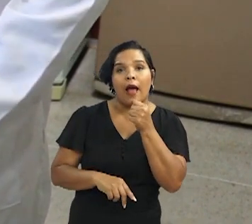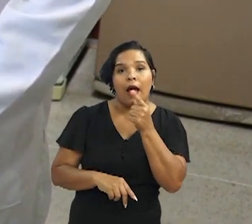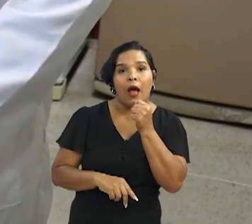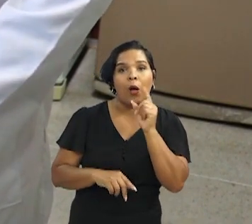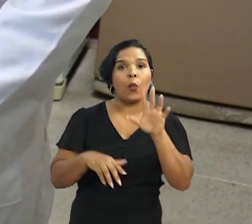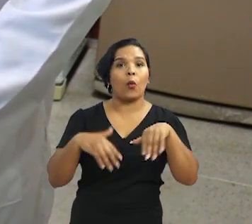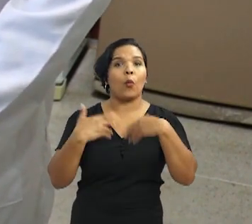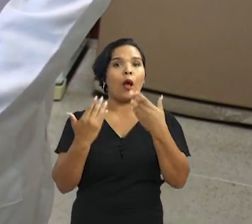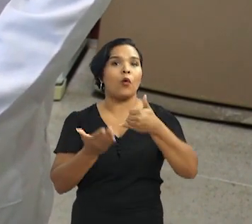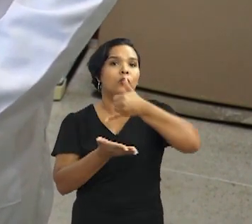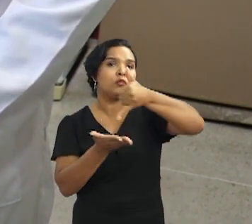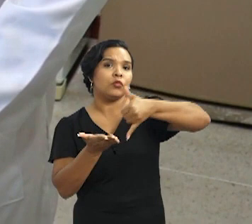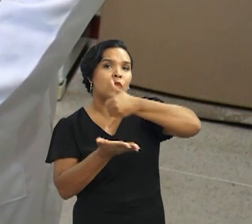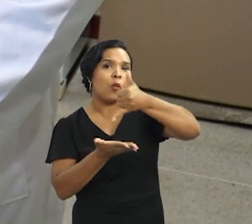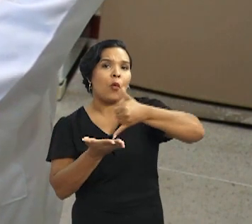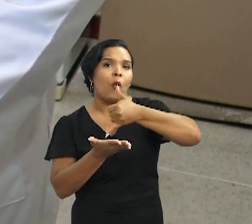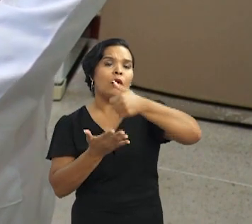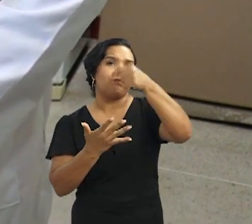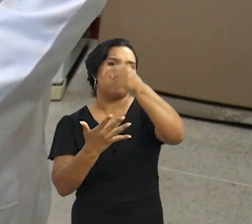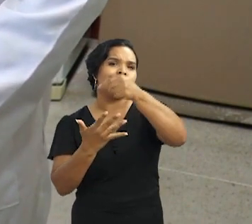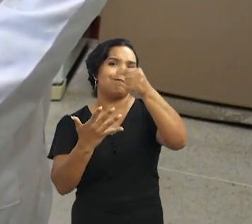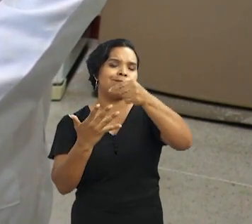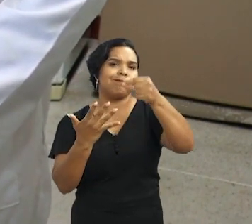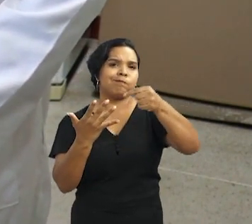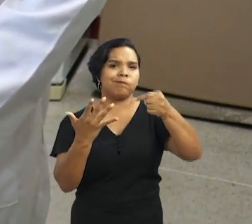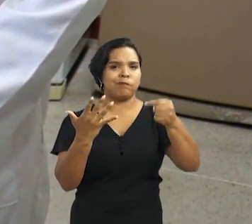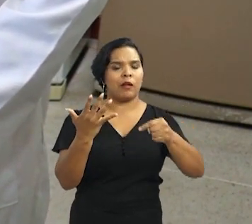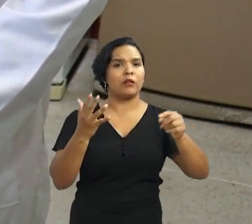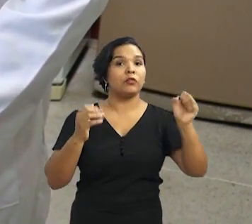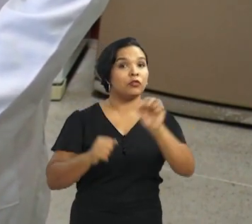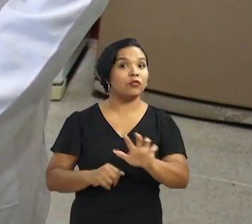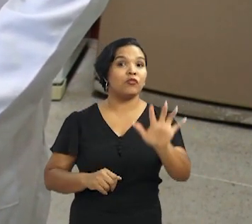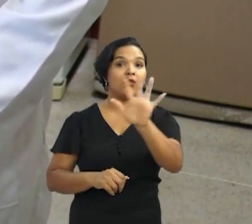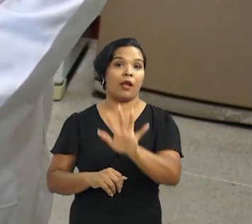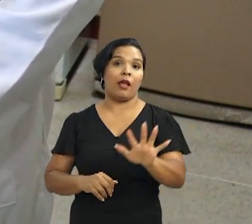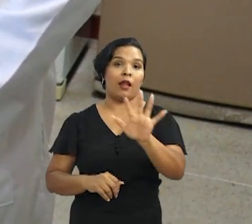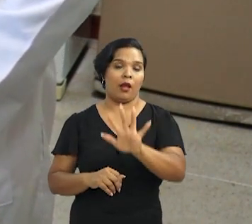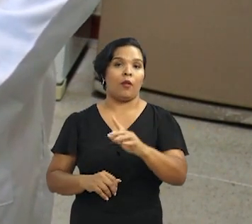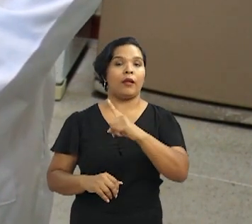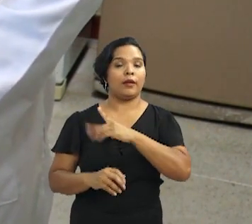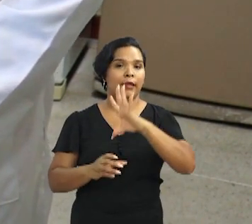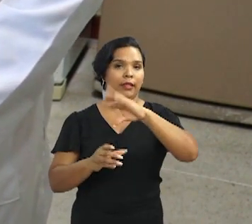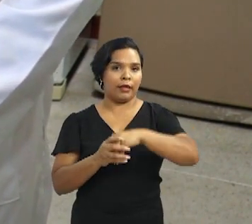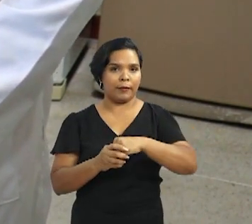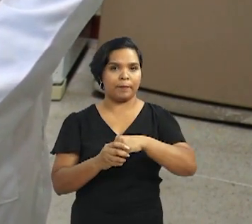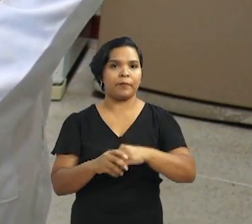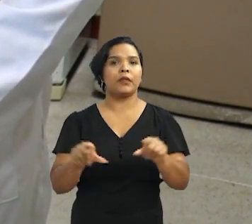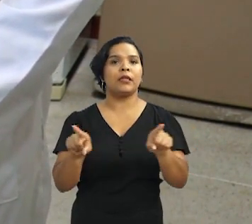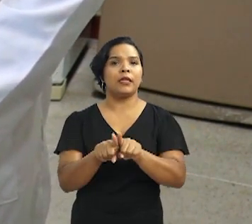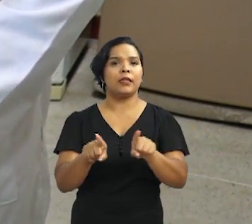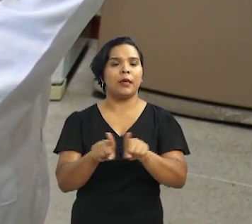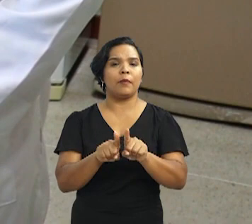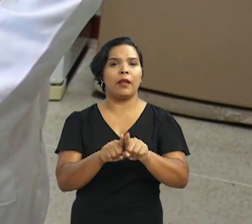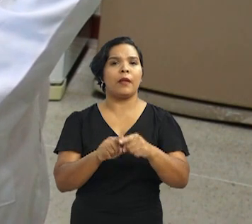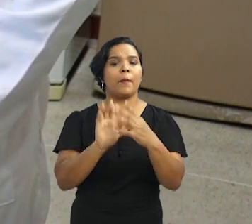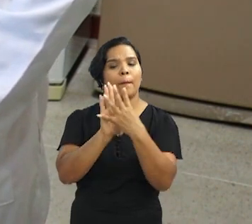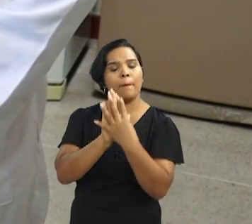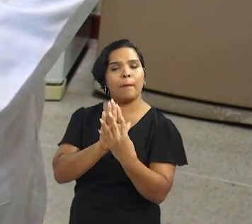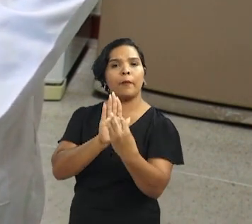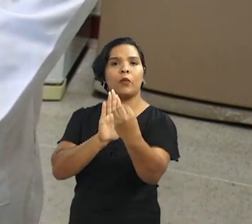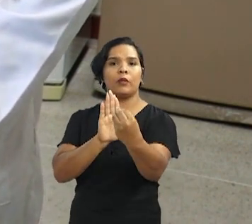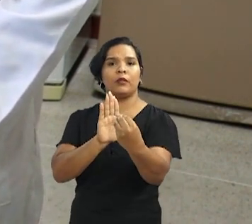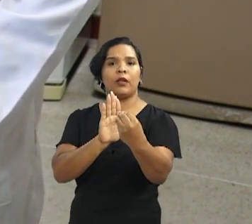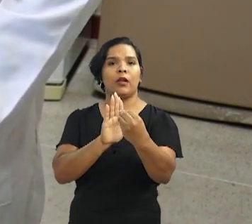de água, qual é o teor de óleo, o teor de outros constituintes, de maneira geral, que esses componentes têm, e